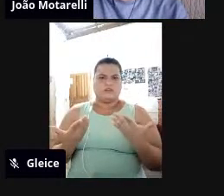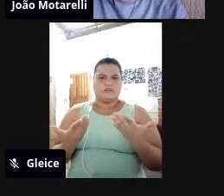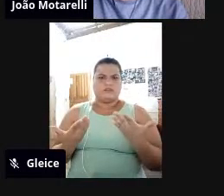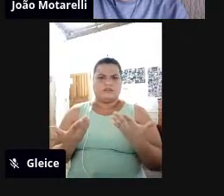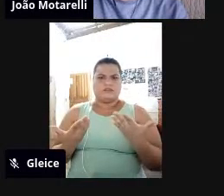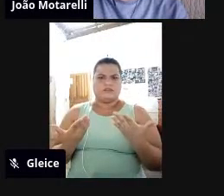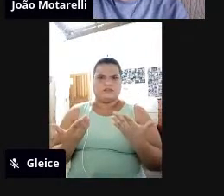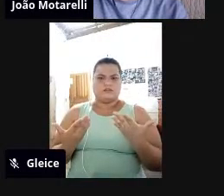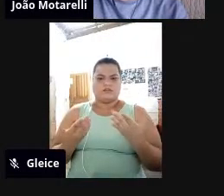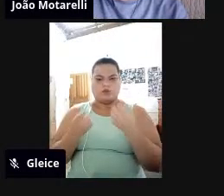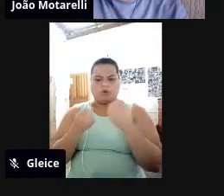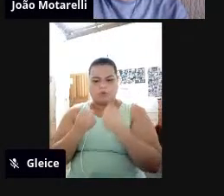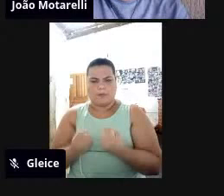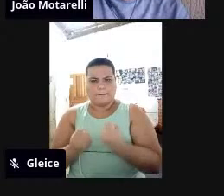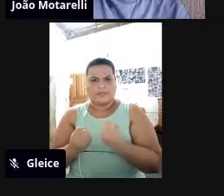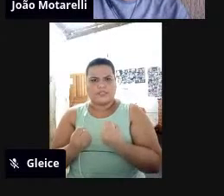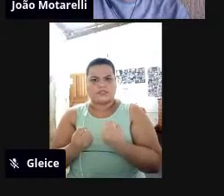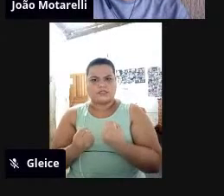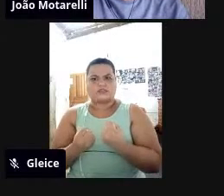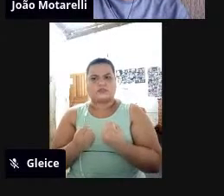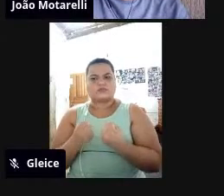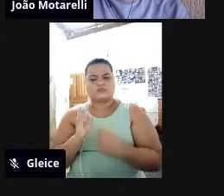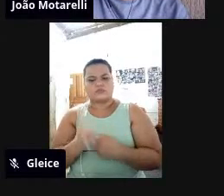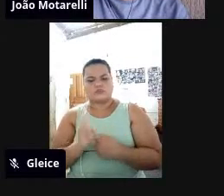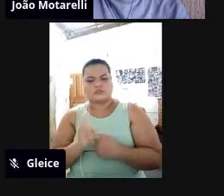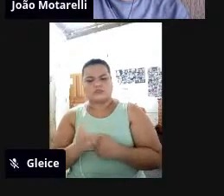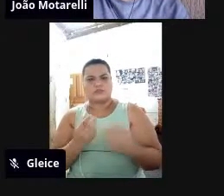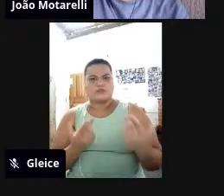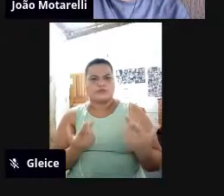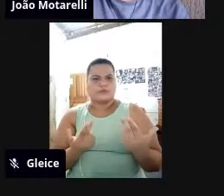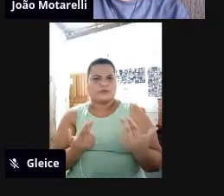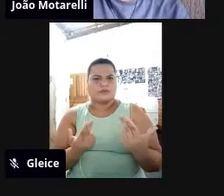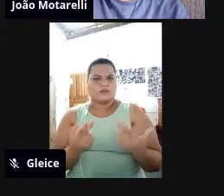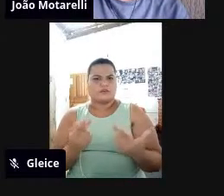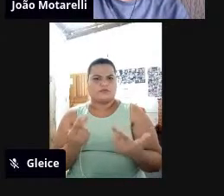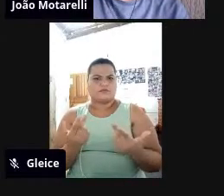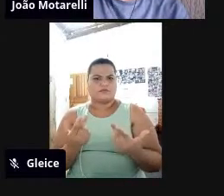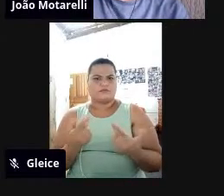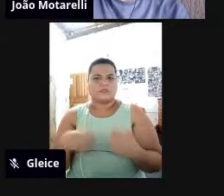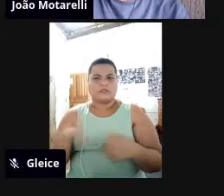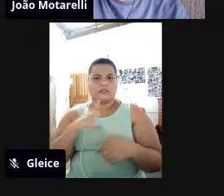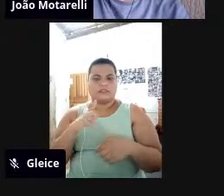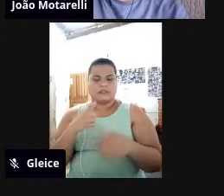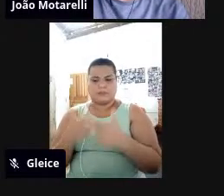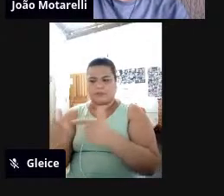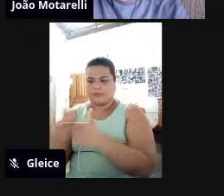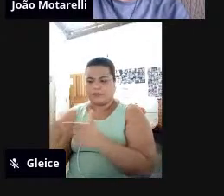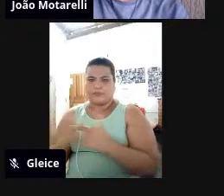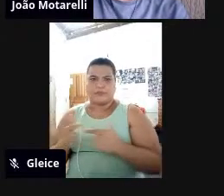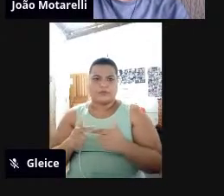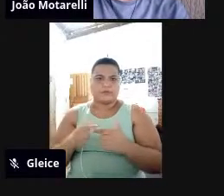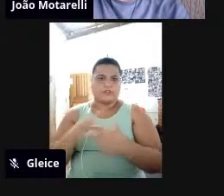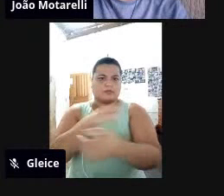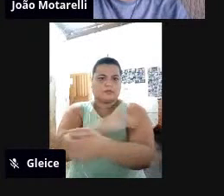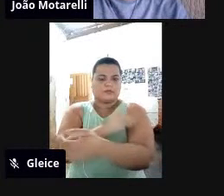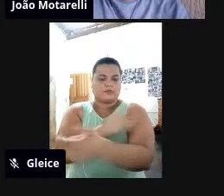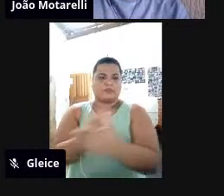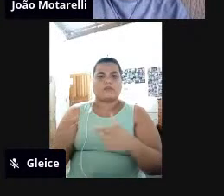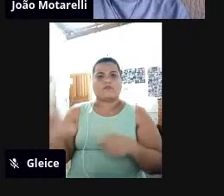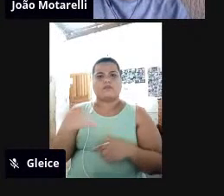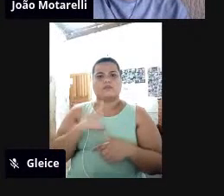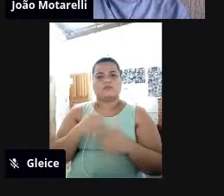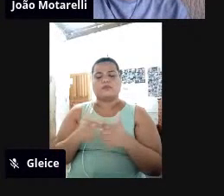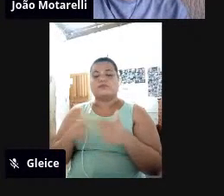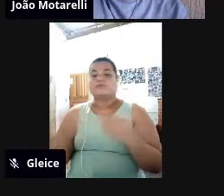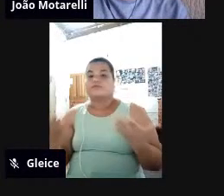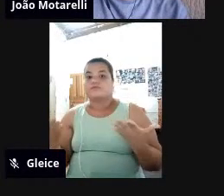peso mesmo não estando em dieta? Como você se sente atualmente? Possui lesões? Que peso teria se não estivesse em dieta?